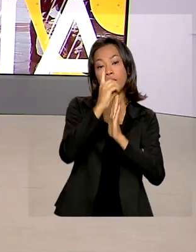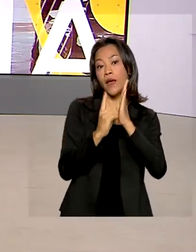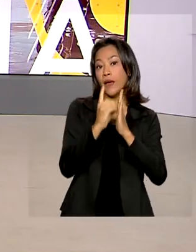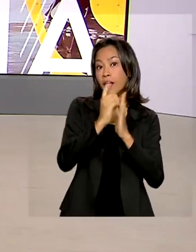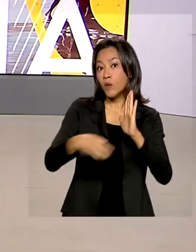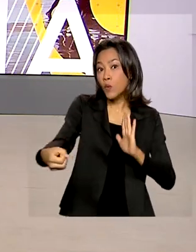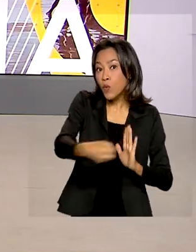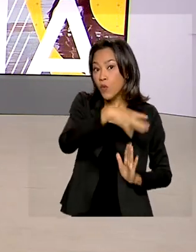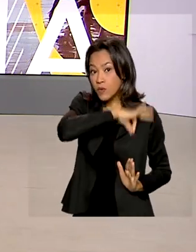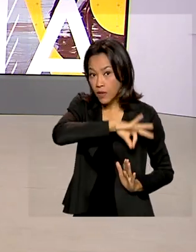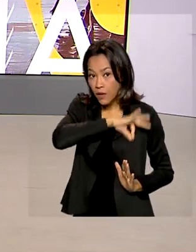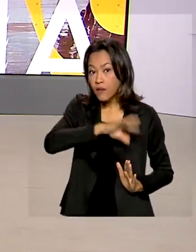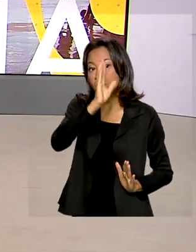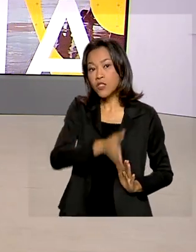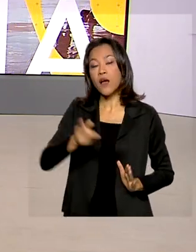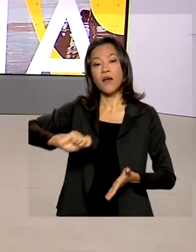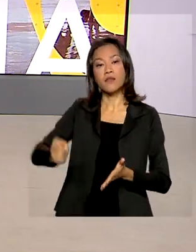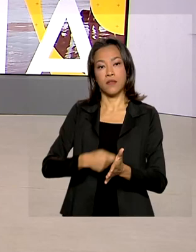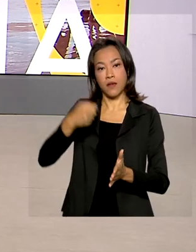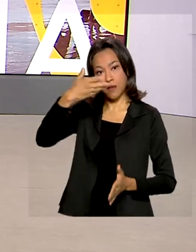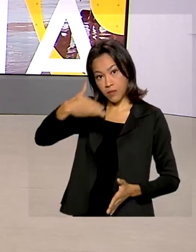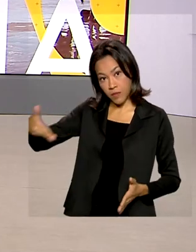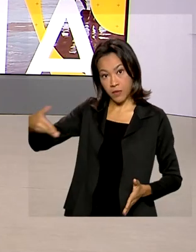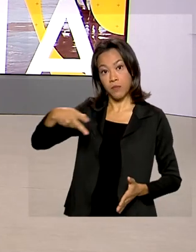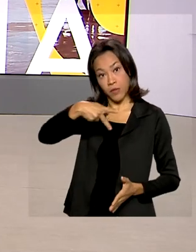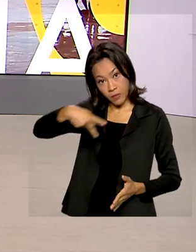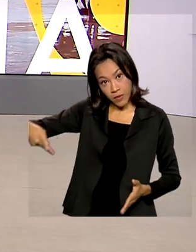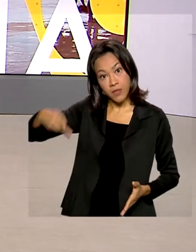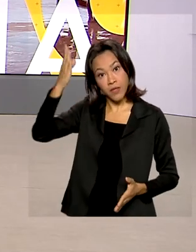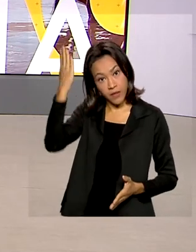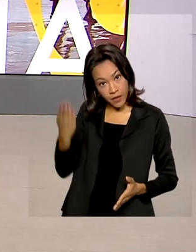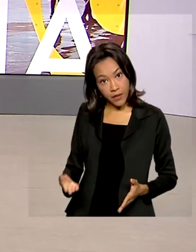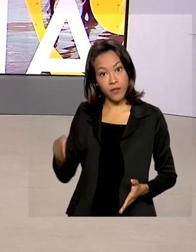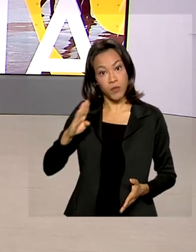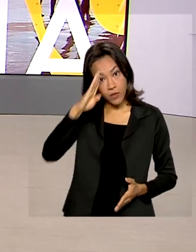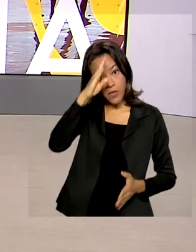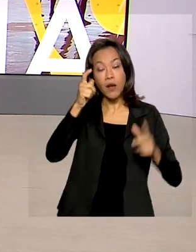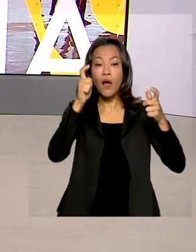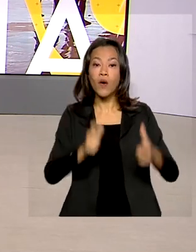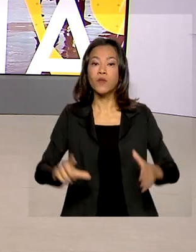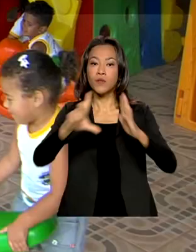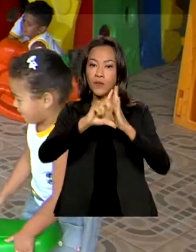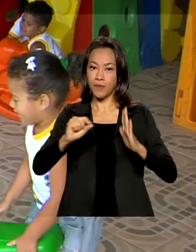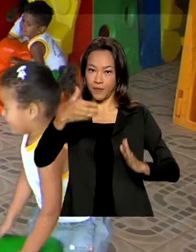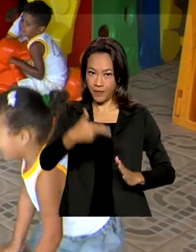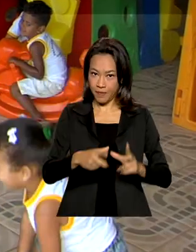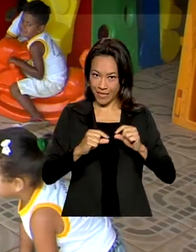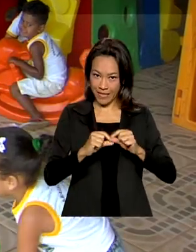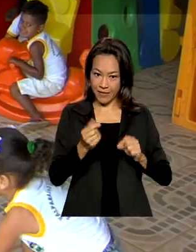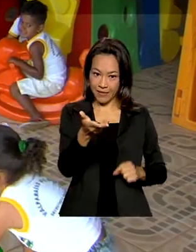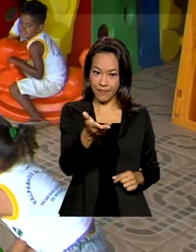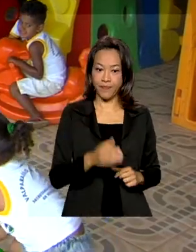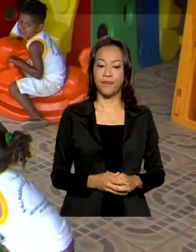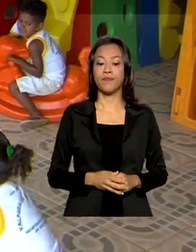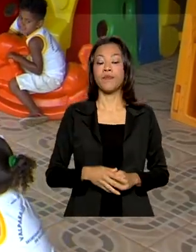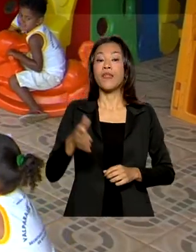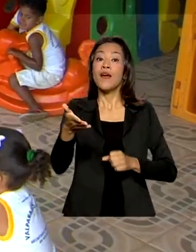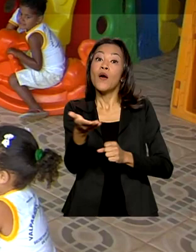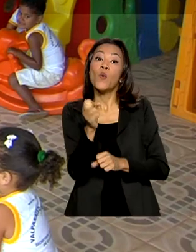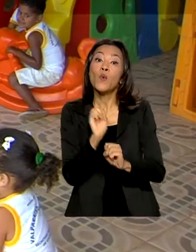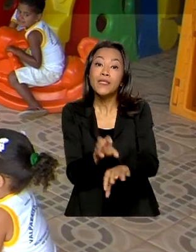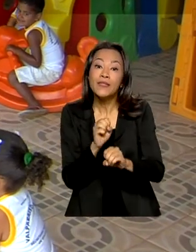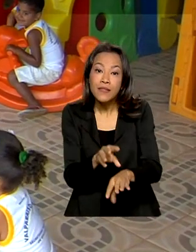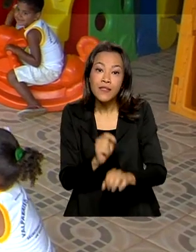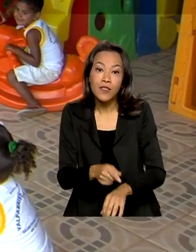remuneração foi assinado pelo presidente Jair Bolsonaro em evento no Palácio do Planalto. A educação básica